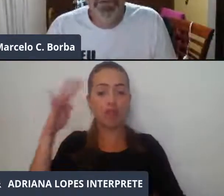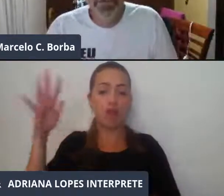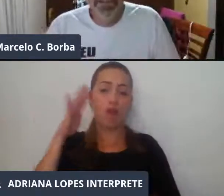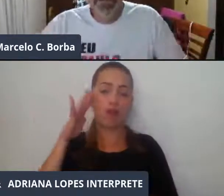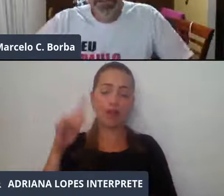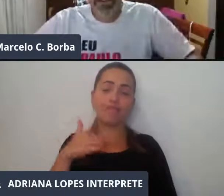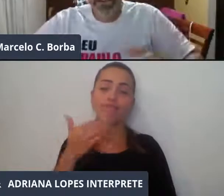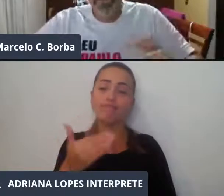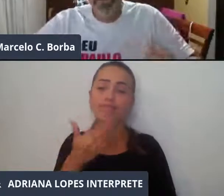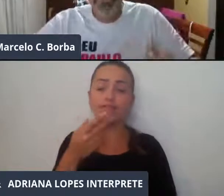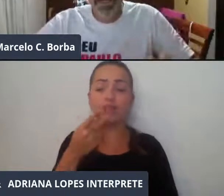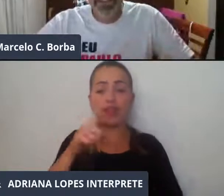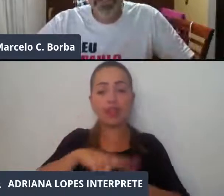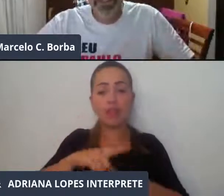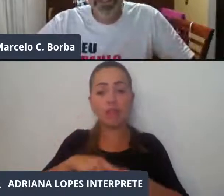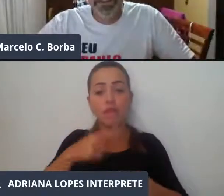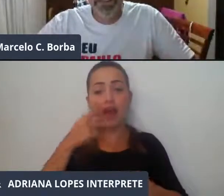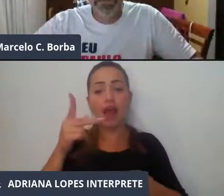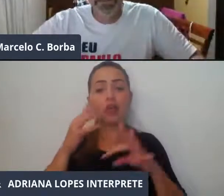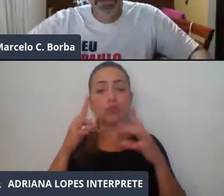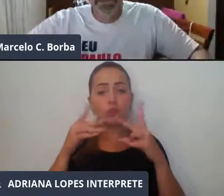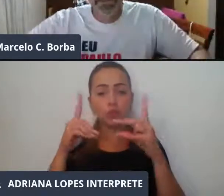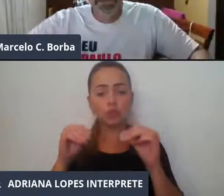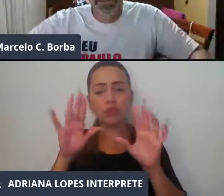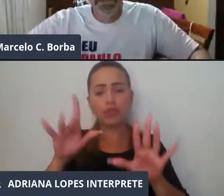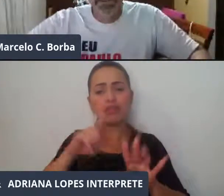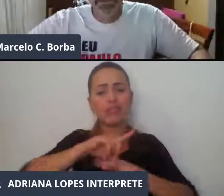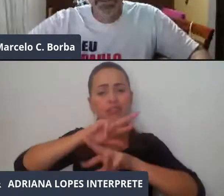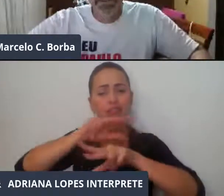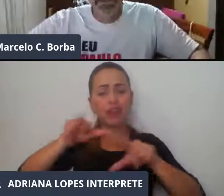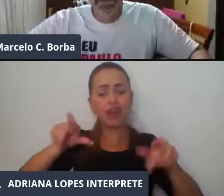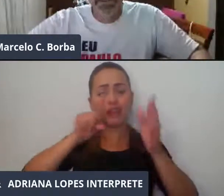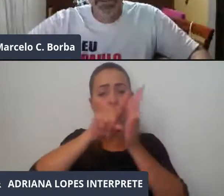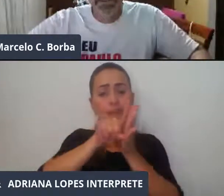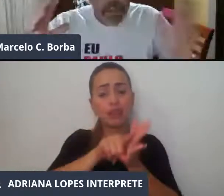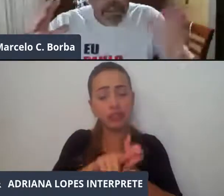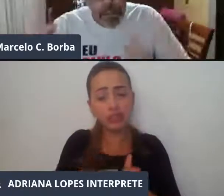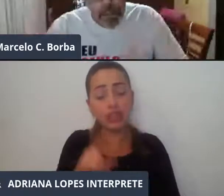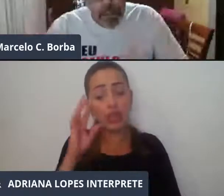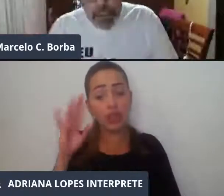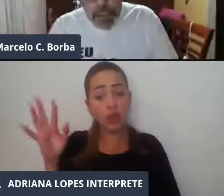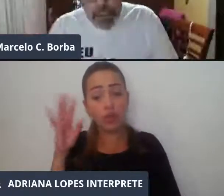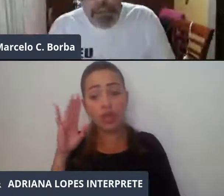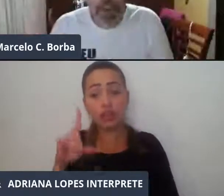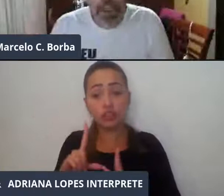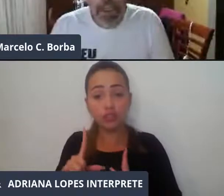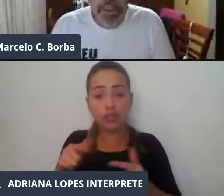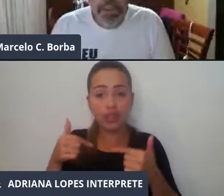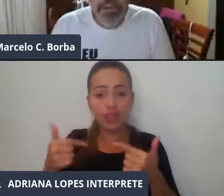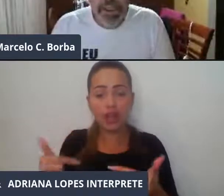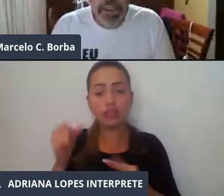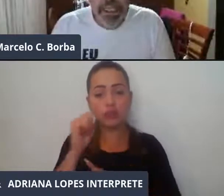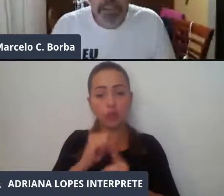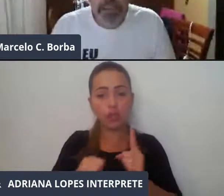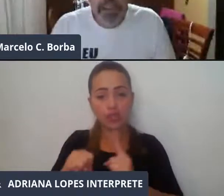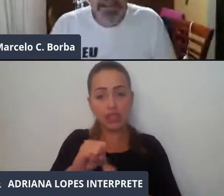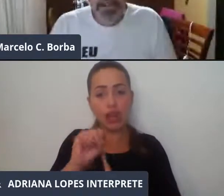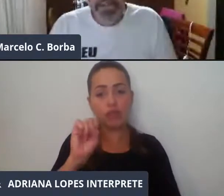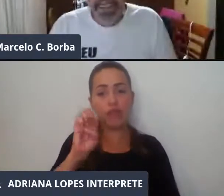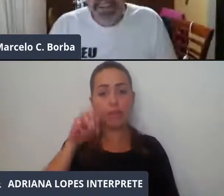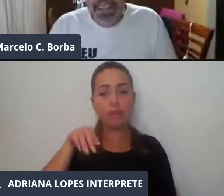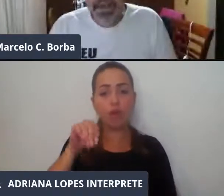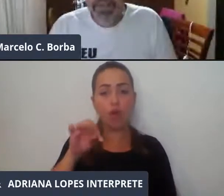falar de tudo, mas nós estamos com várias pesquisas e teoria da atividade semiótica social é uma grande